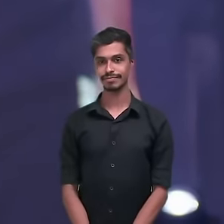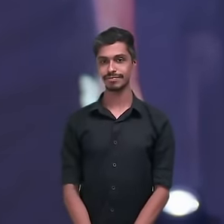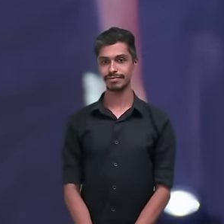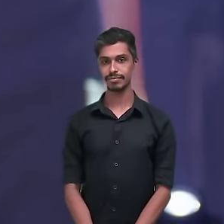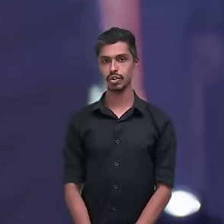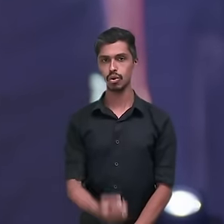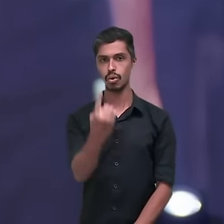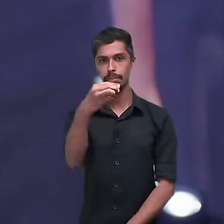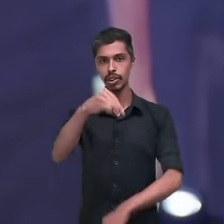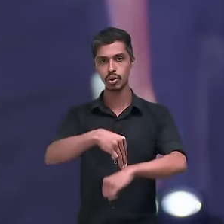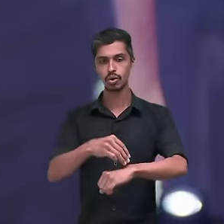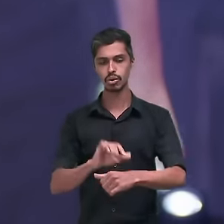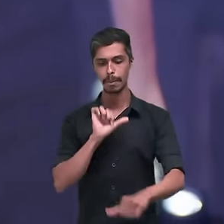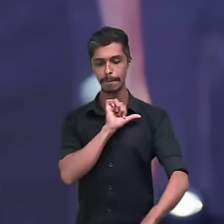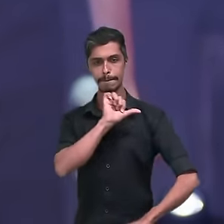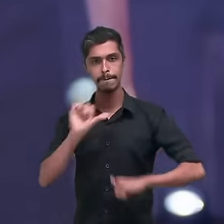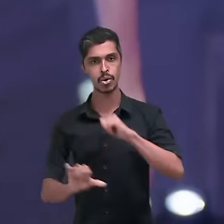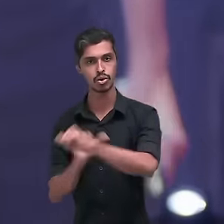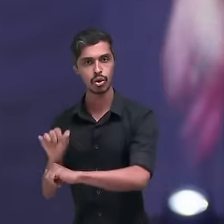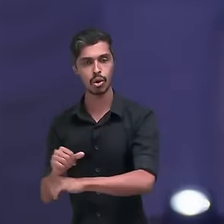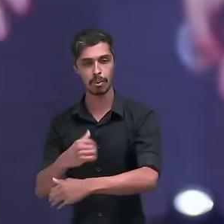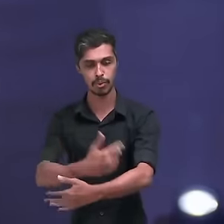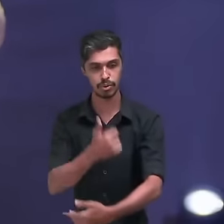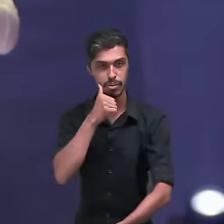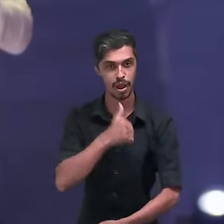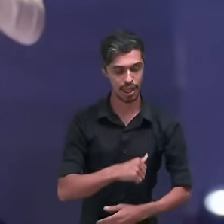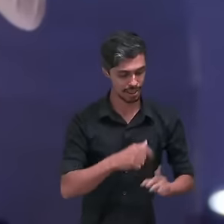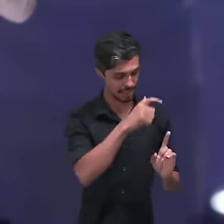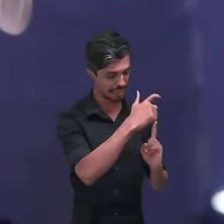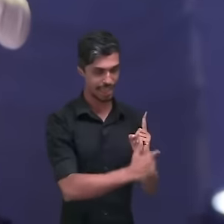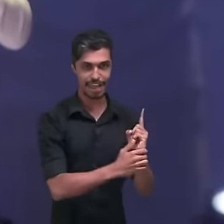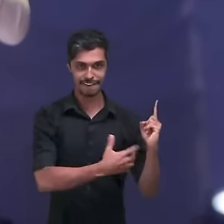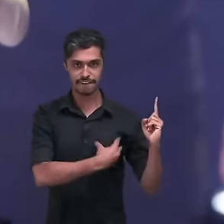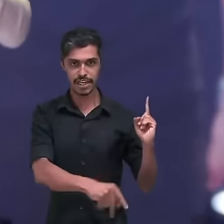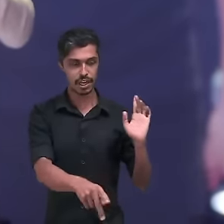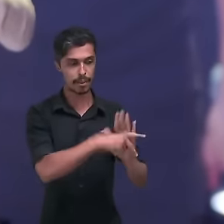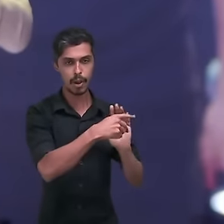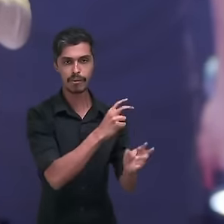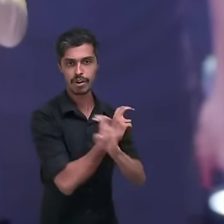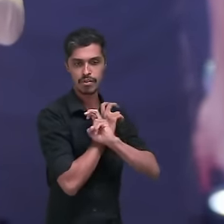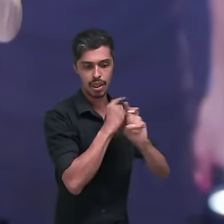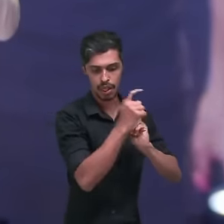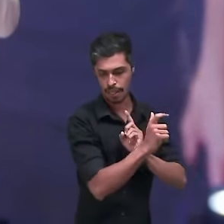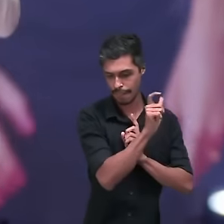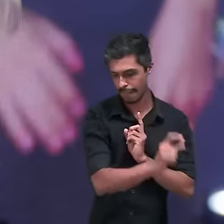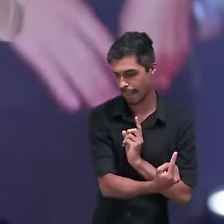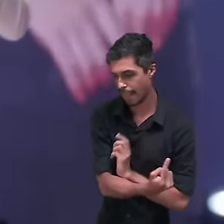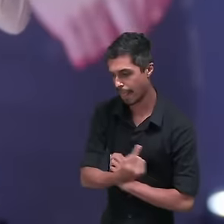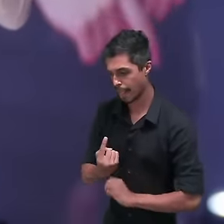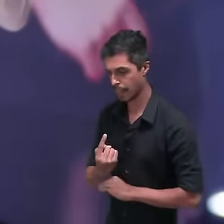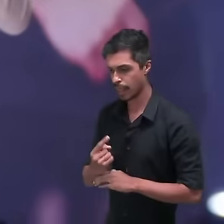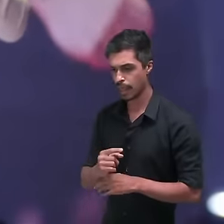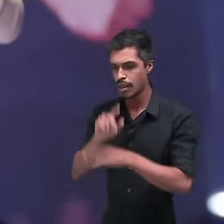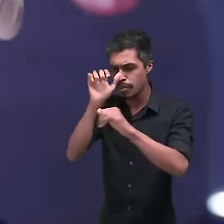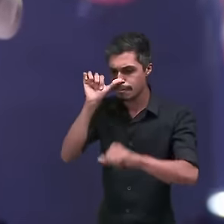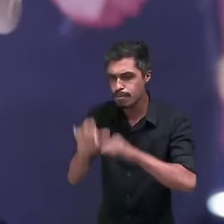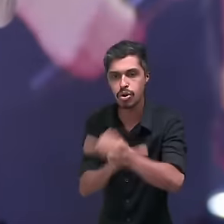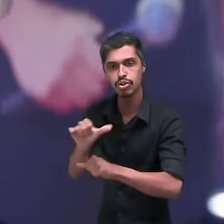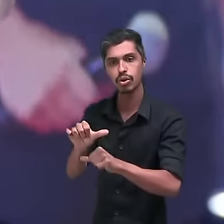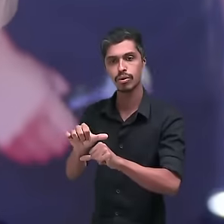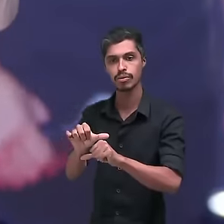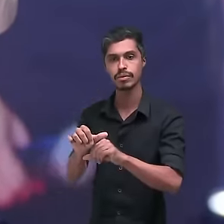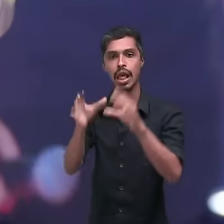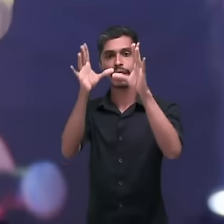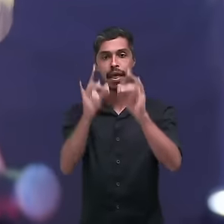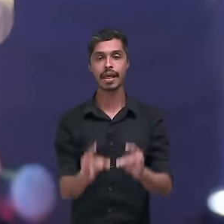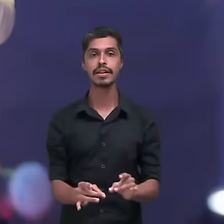Um minuto. No colo da filha de Faraó. Muda a tua definição. Tocando por miúdos,